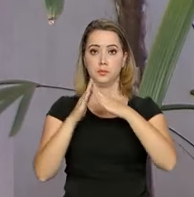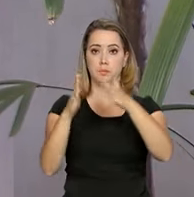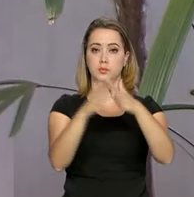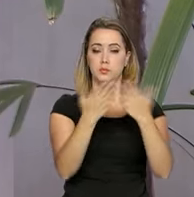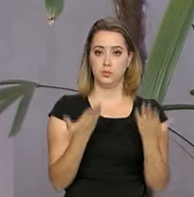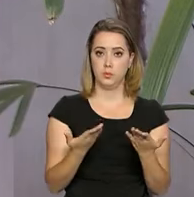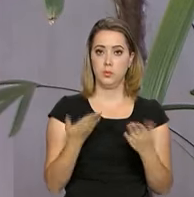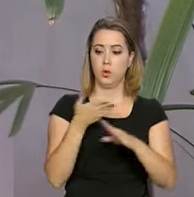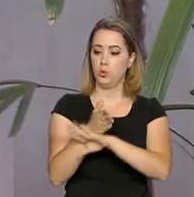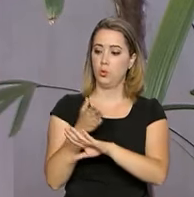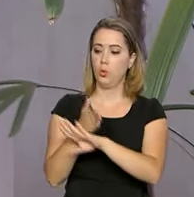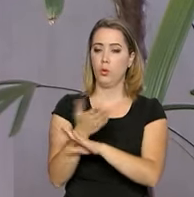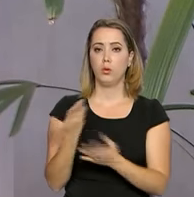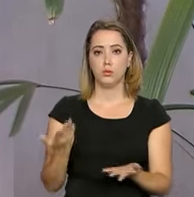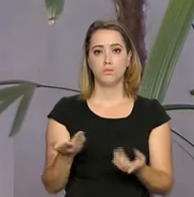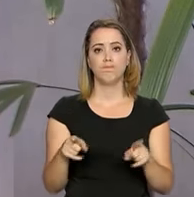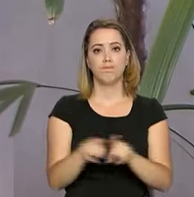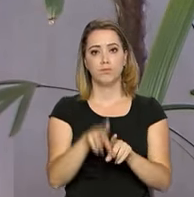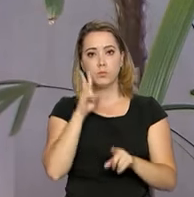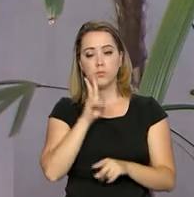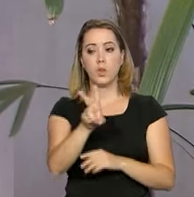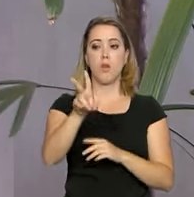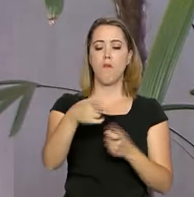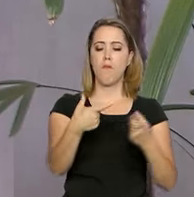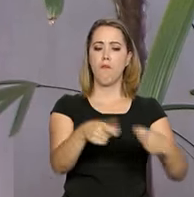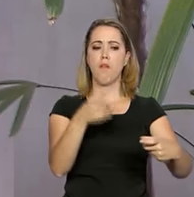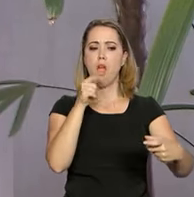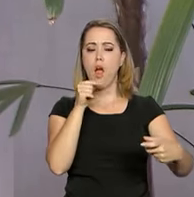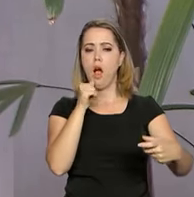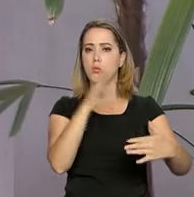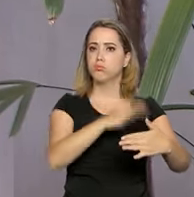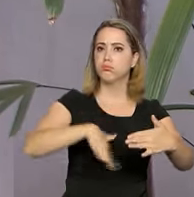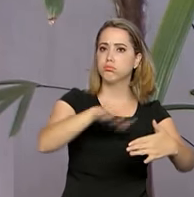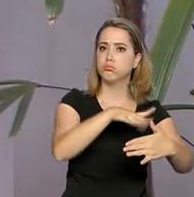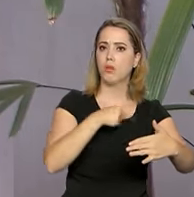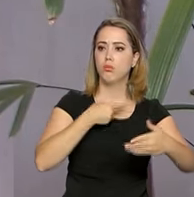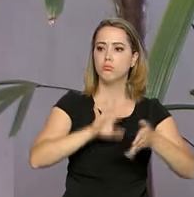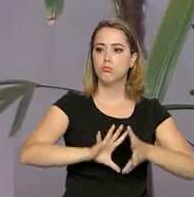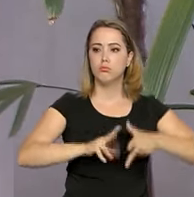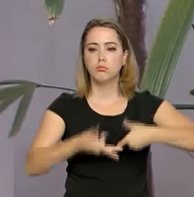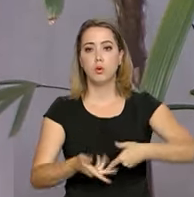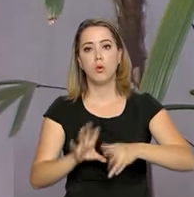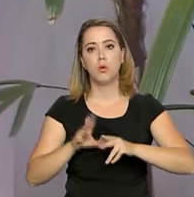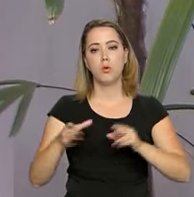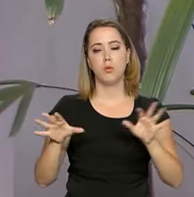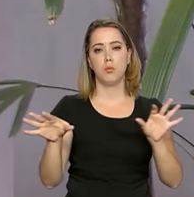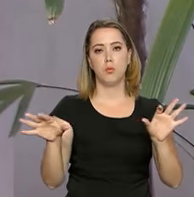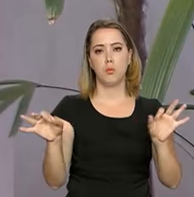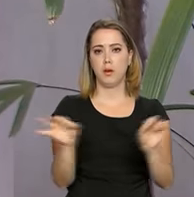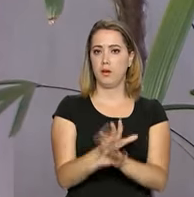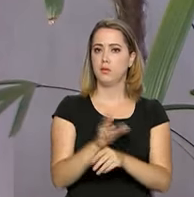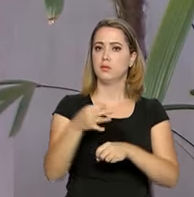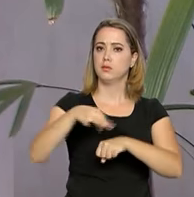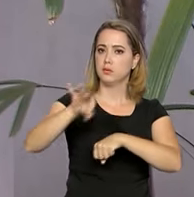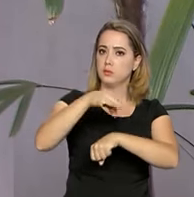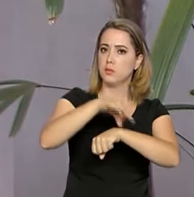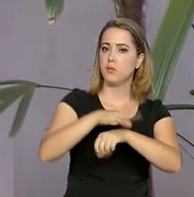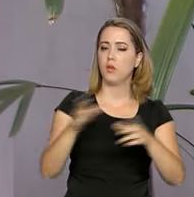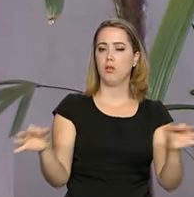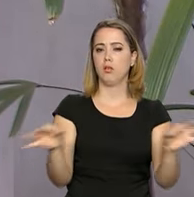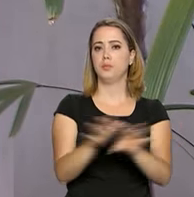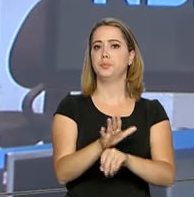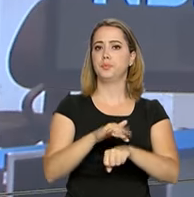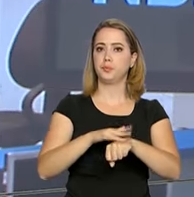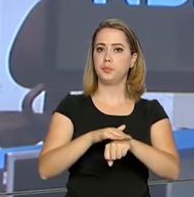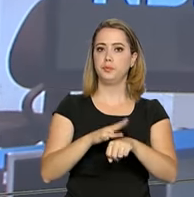públicos que frequente procura eliminar os focos assim poderemos ter menos mosquitos menos infecção menos doenças em